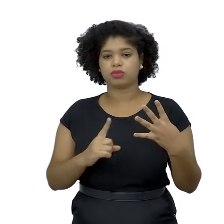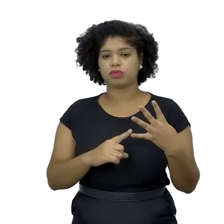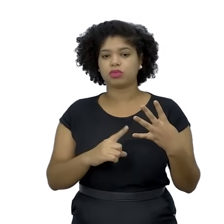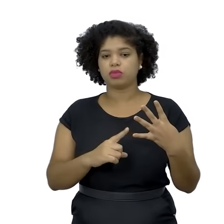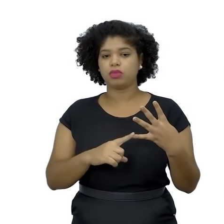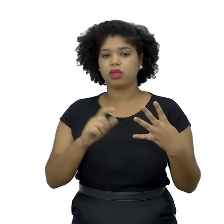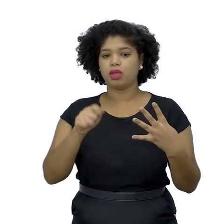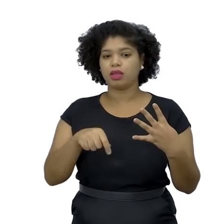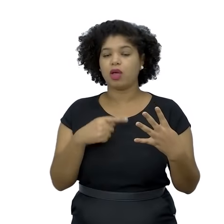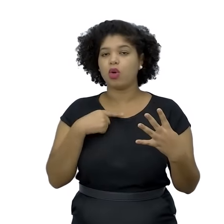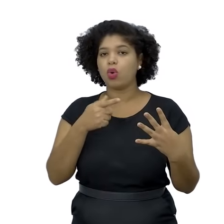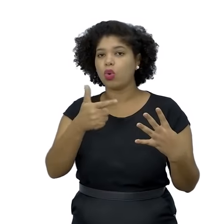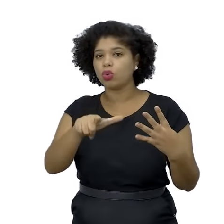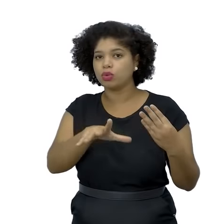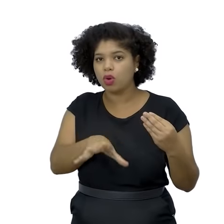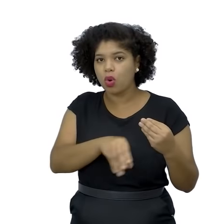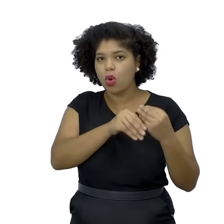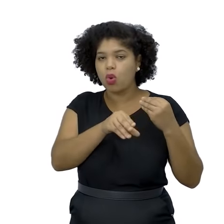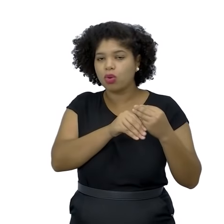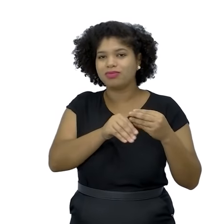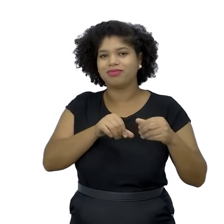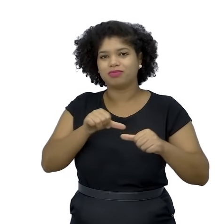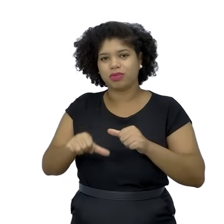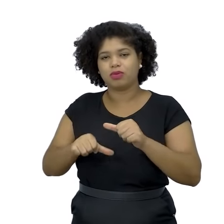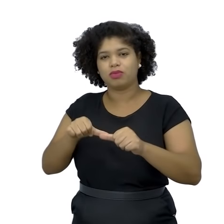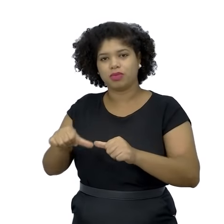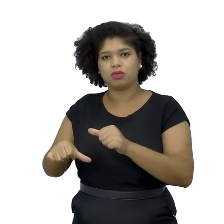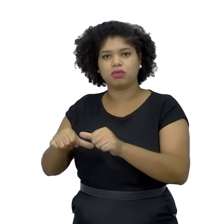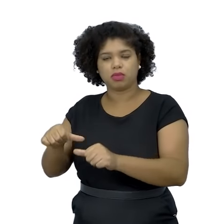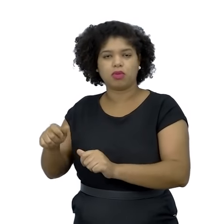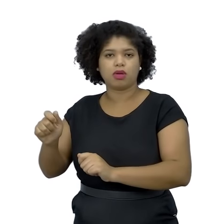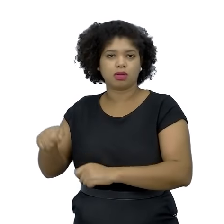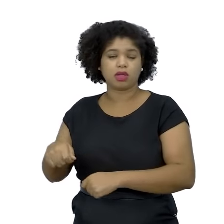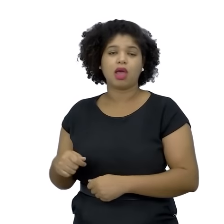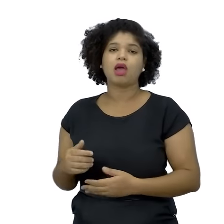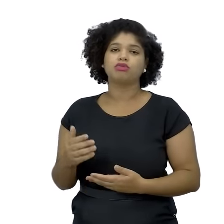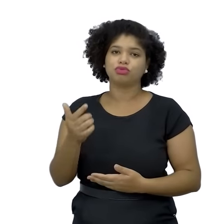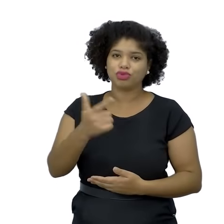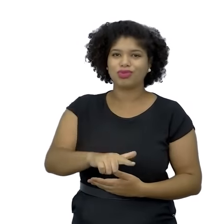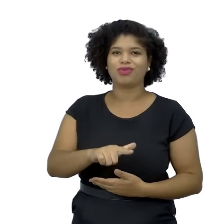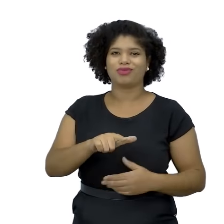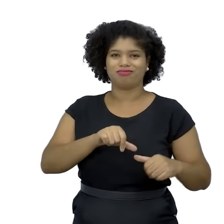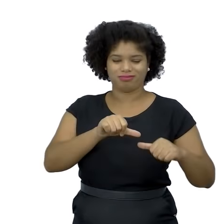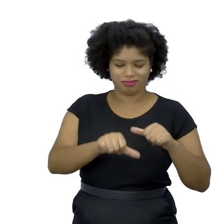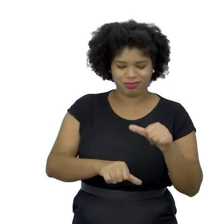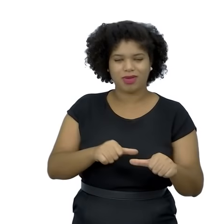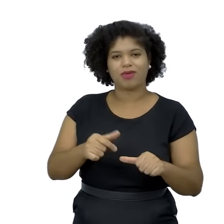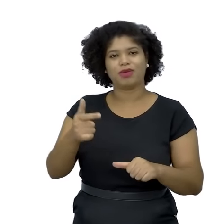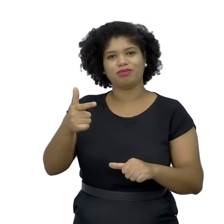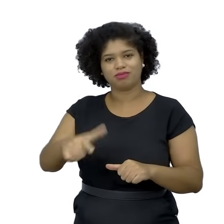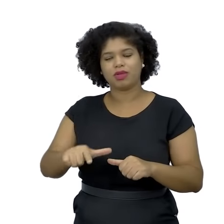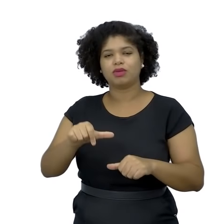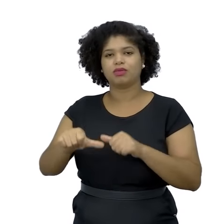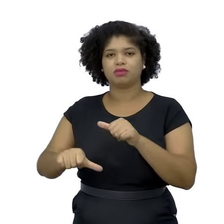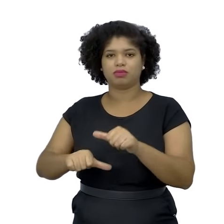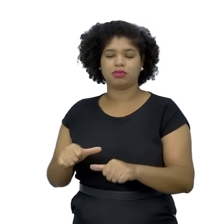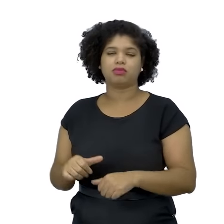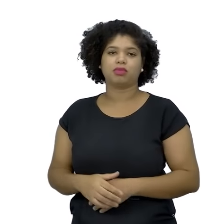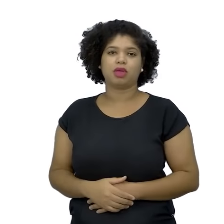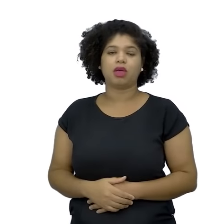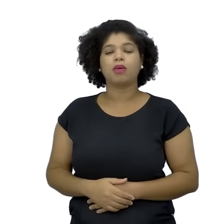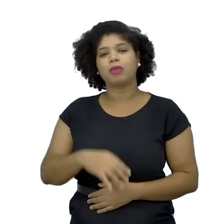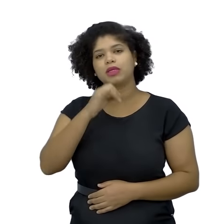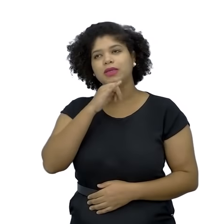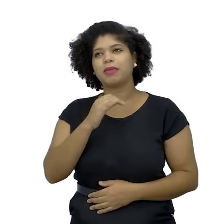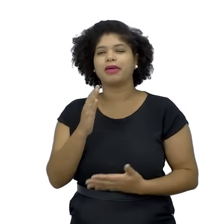de transformação, que envolve aí transformações sucessivas, por exemplo, situações que se